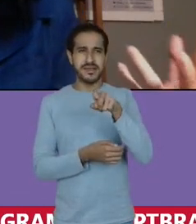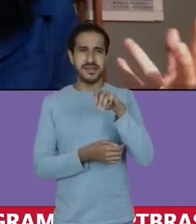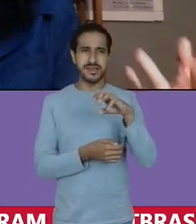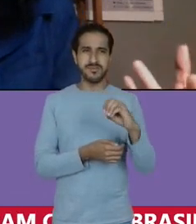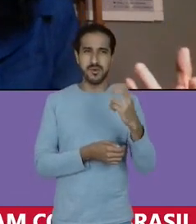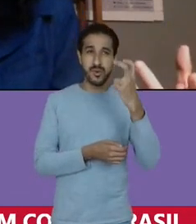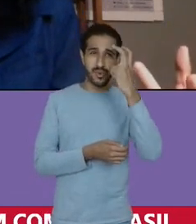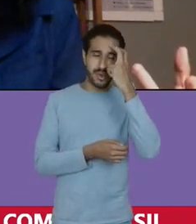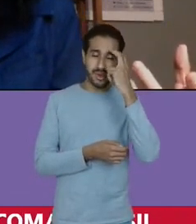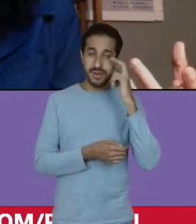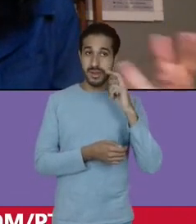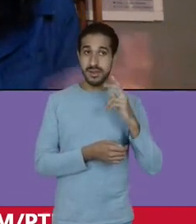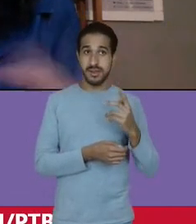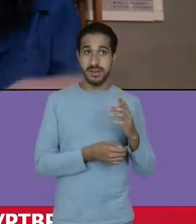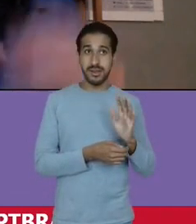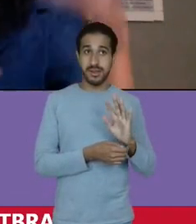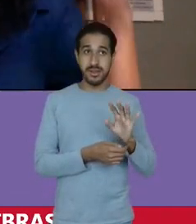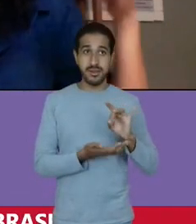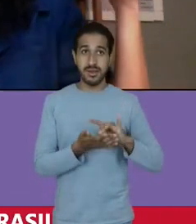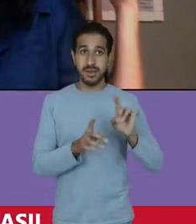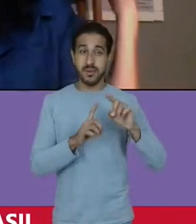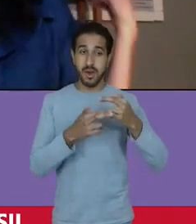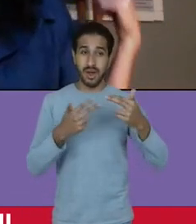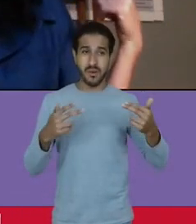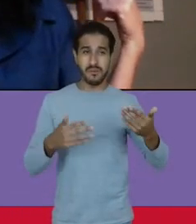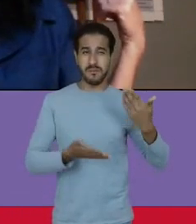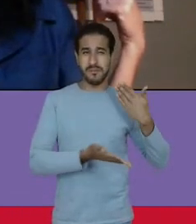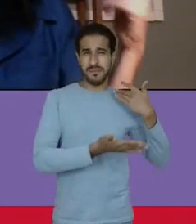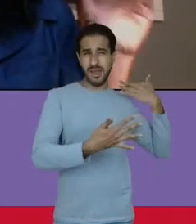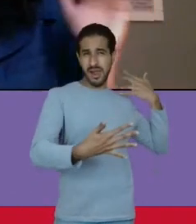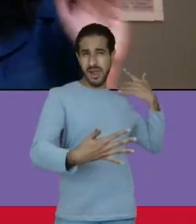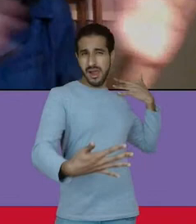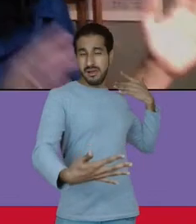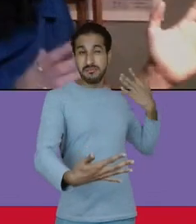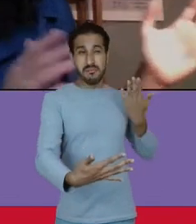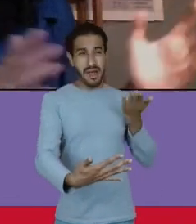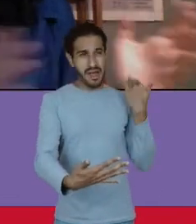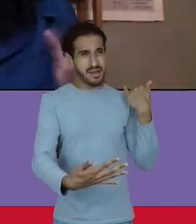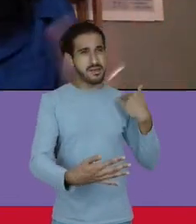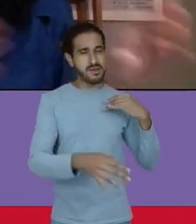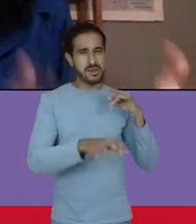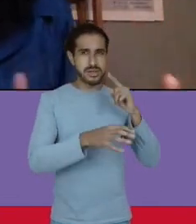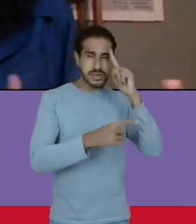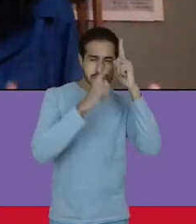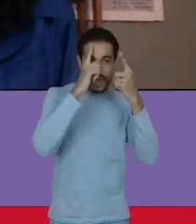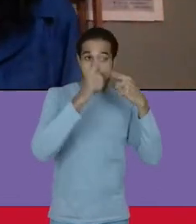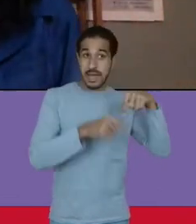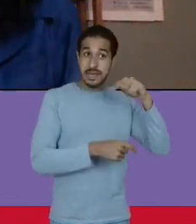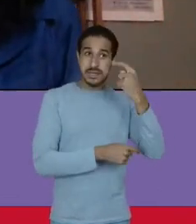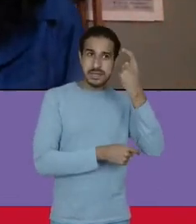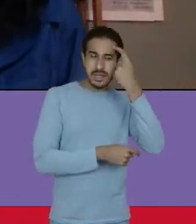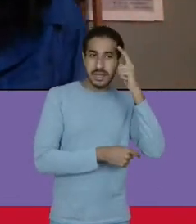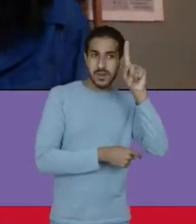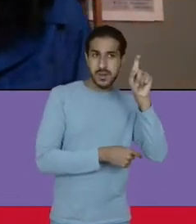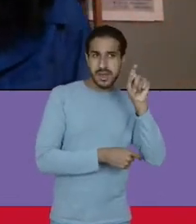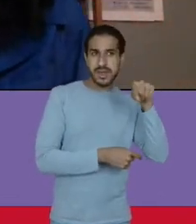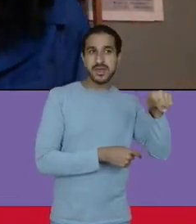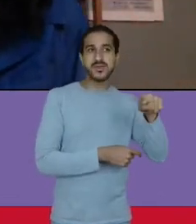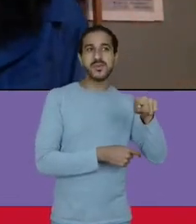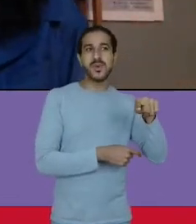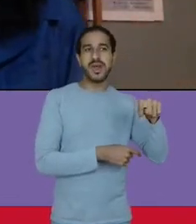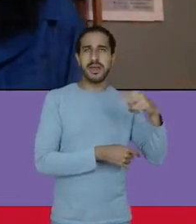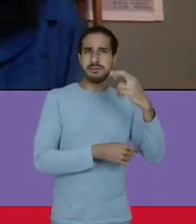kkk. Não, isso é um negócio que vem lá de trás, essa formulação. Assim, eles entenderam isso e eles foram